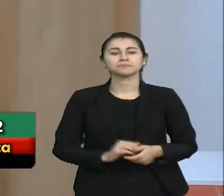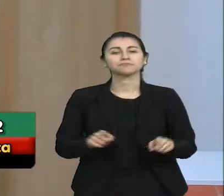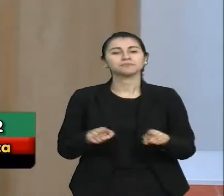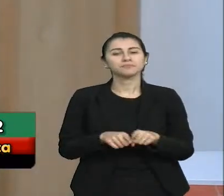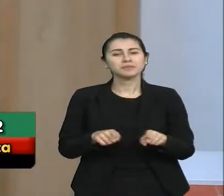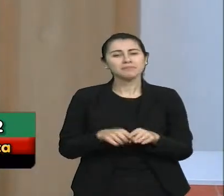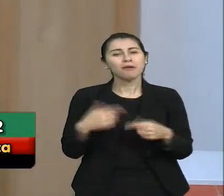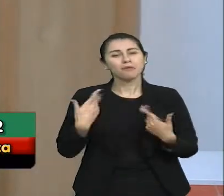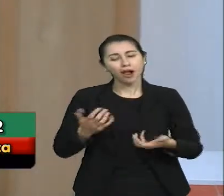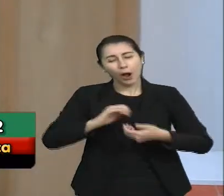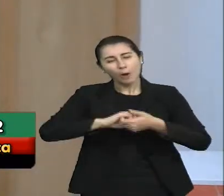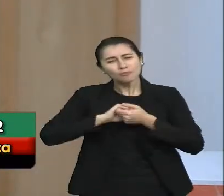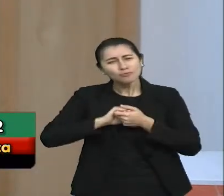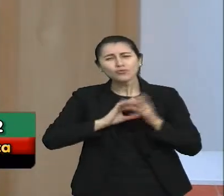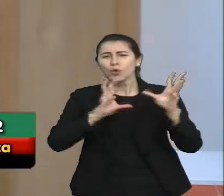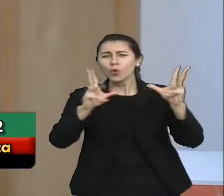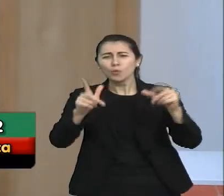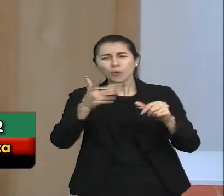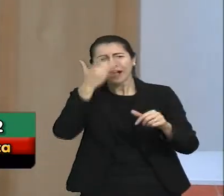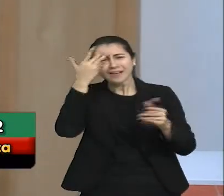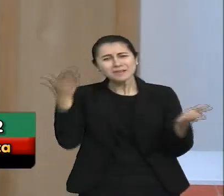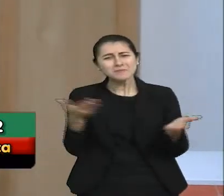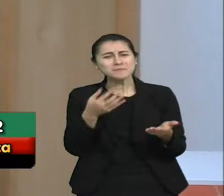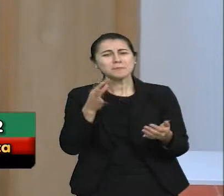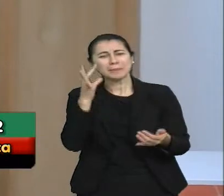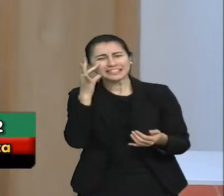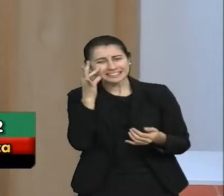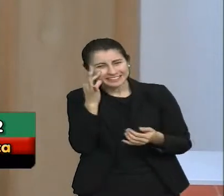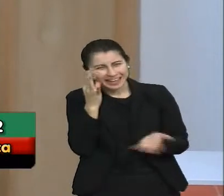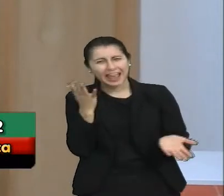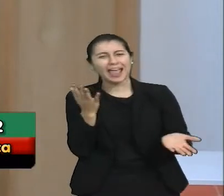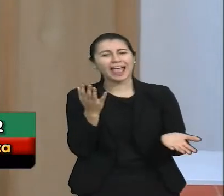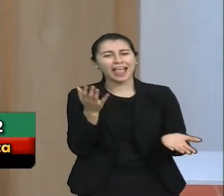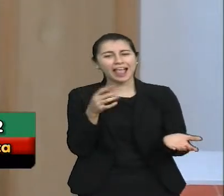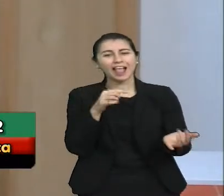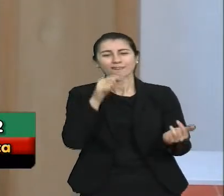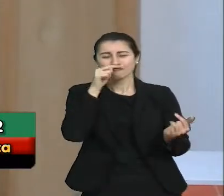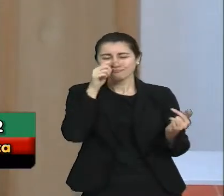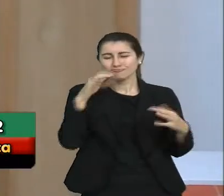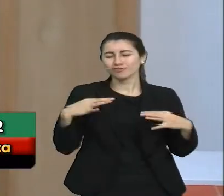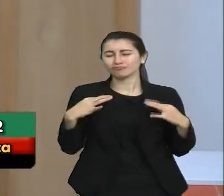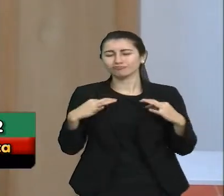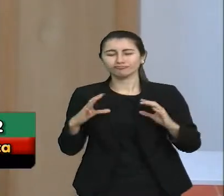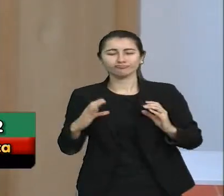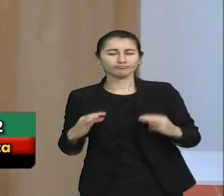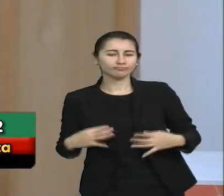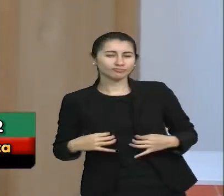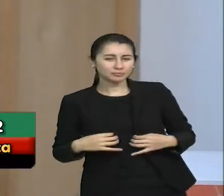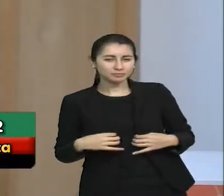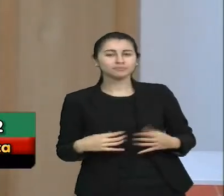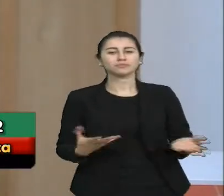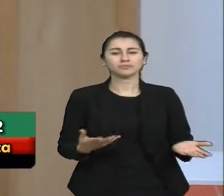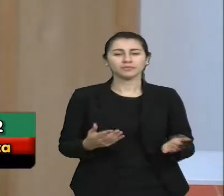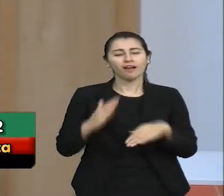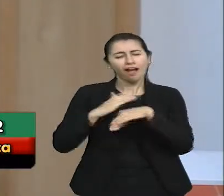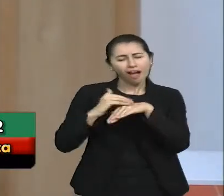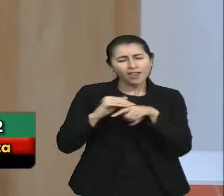Povo bonito que está aqui, um povo elegante, né? Um povo simpático, desde quando eu cheguei. Muito obrigado pela